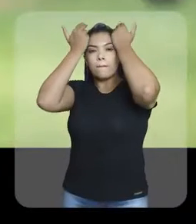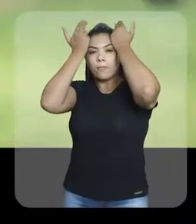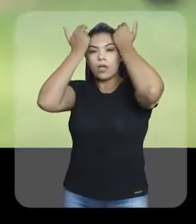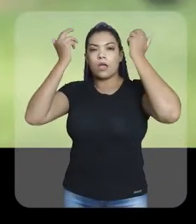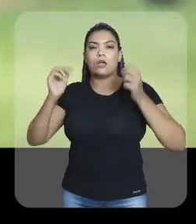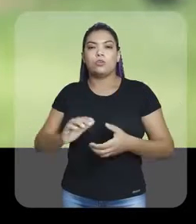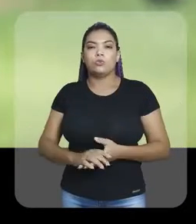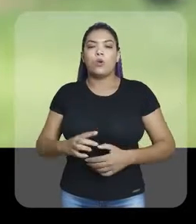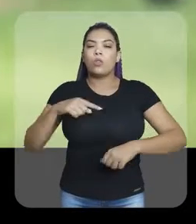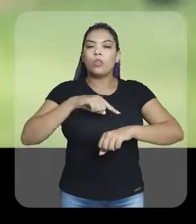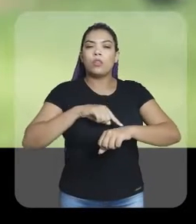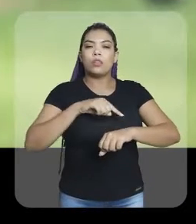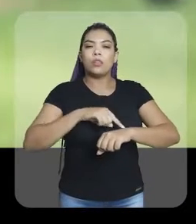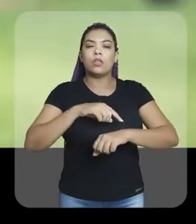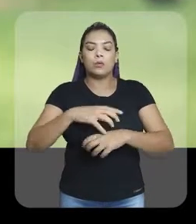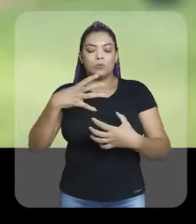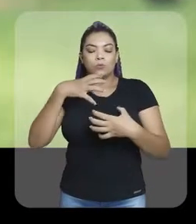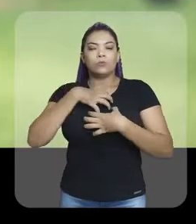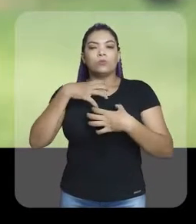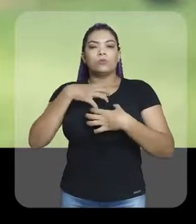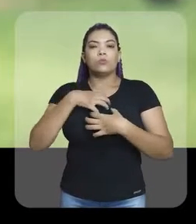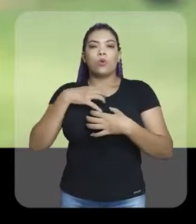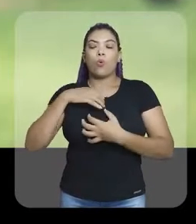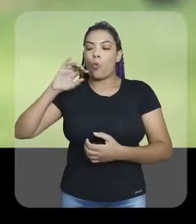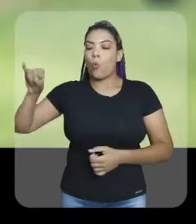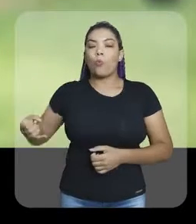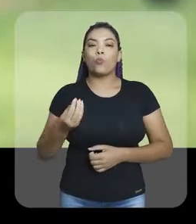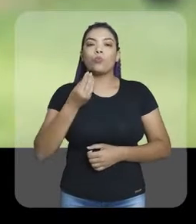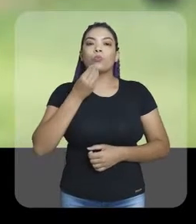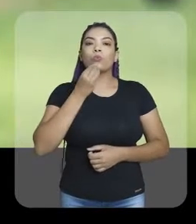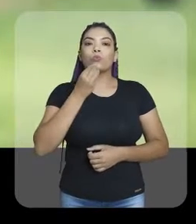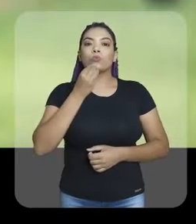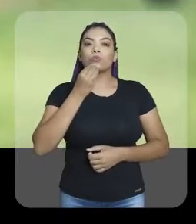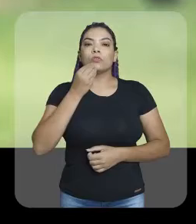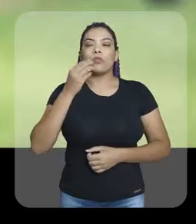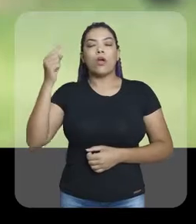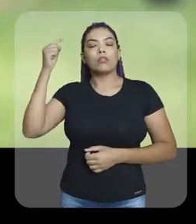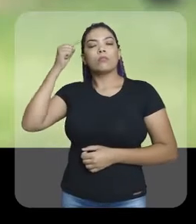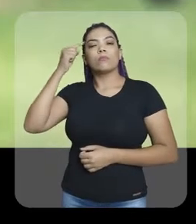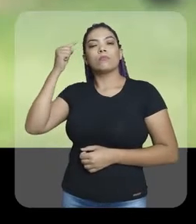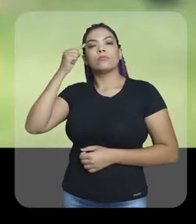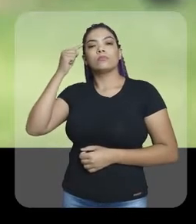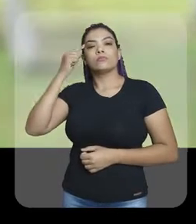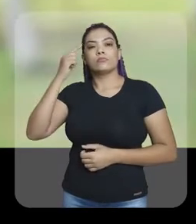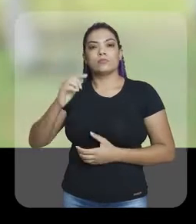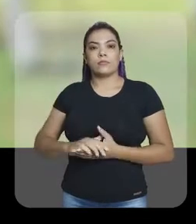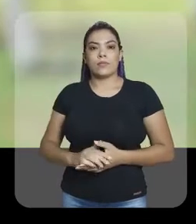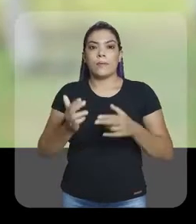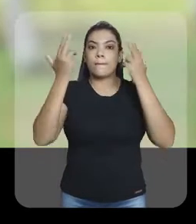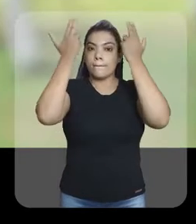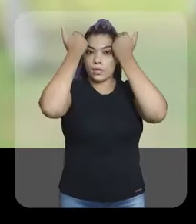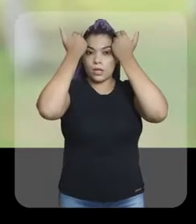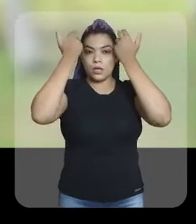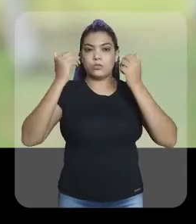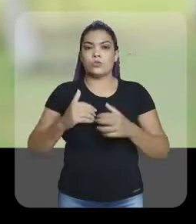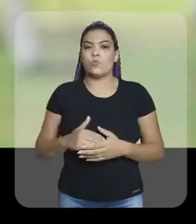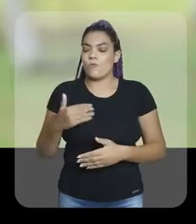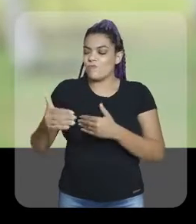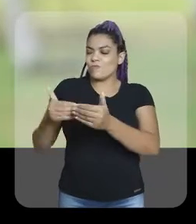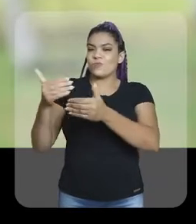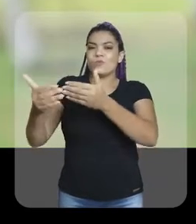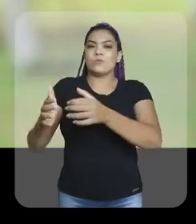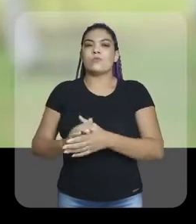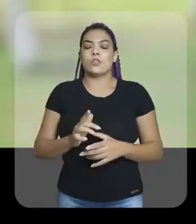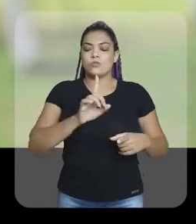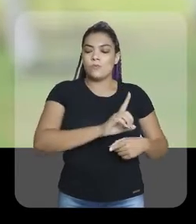A Páscoa é sempre um momento inspirador, de oportunidade, de reflexões. Páscoa é